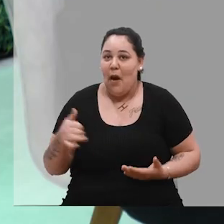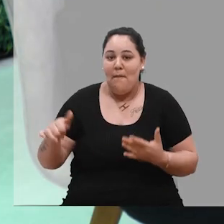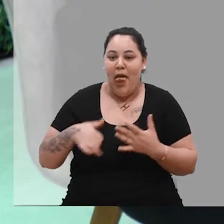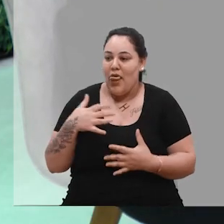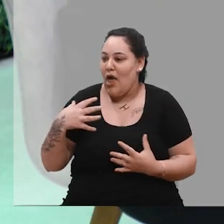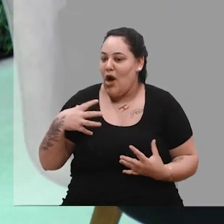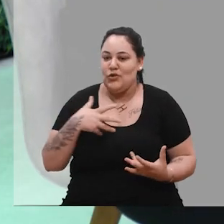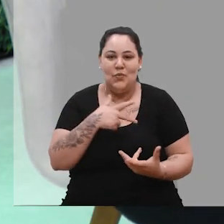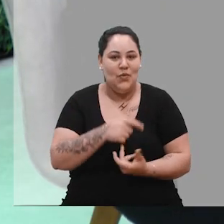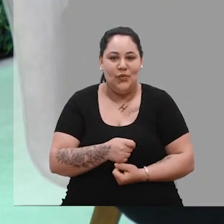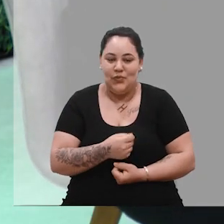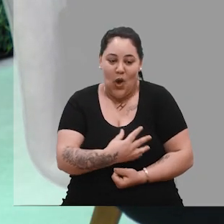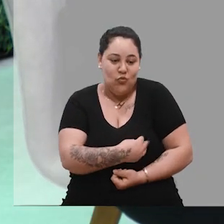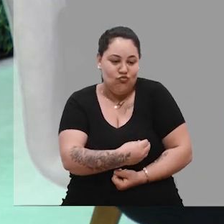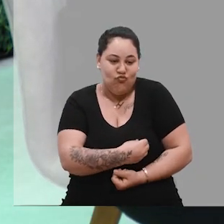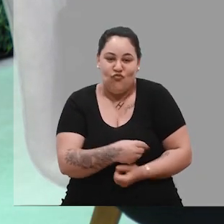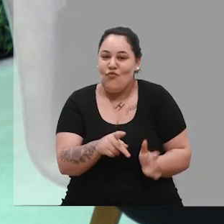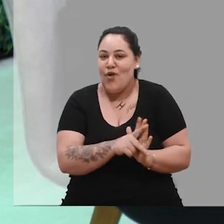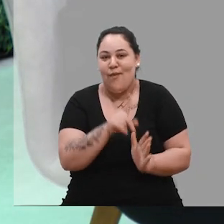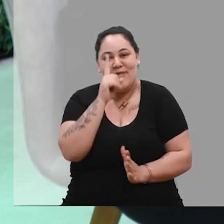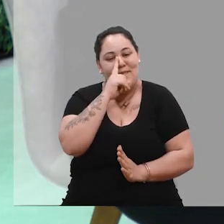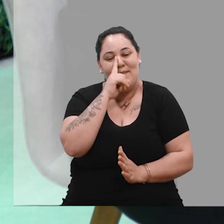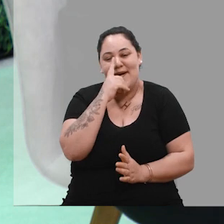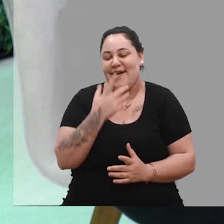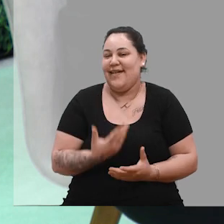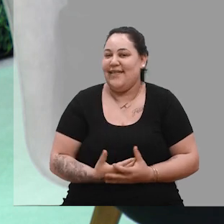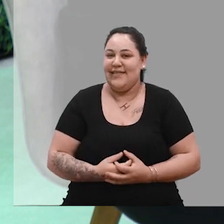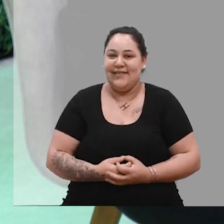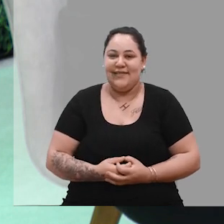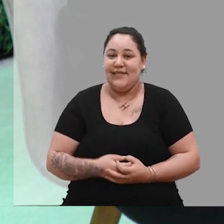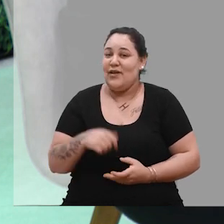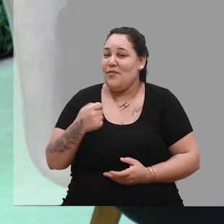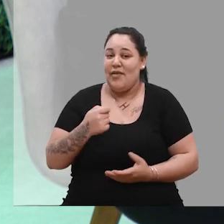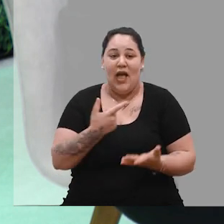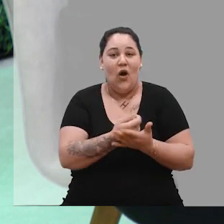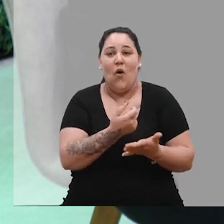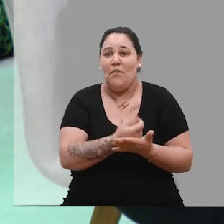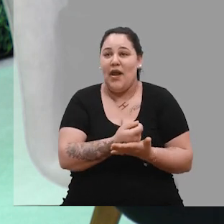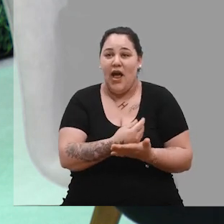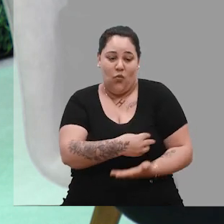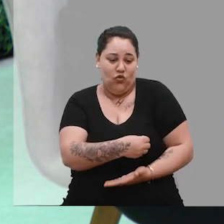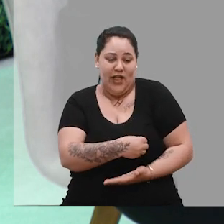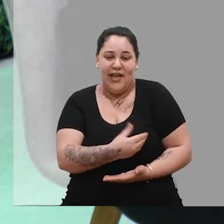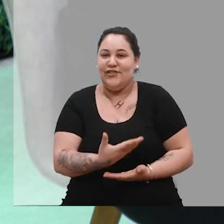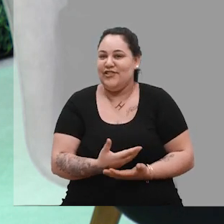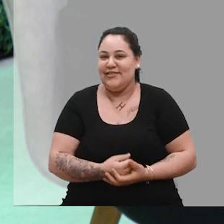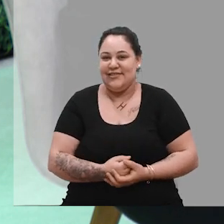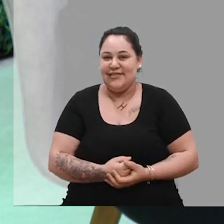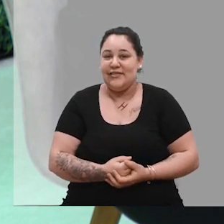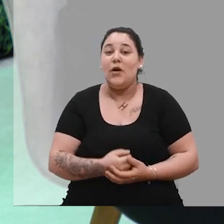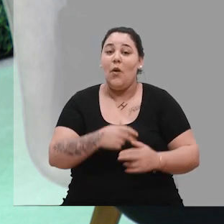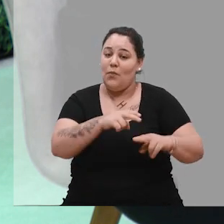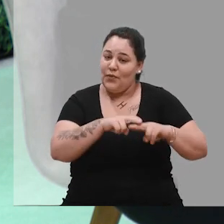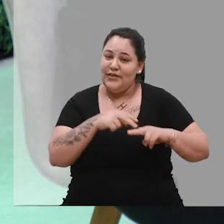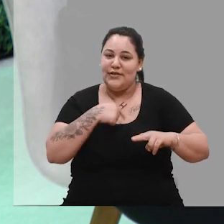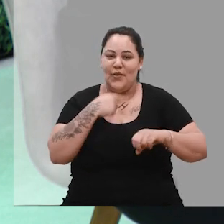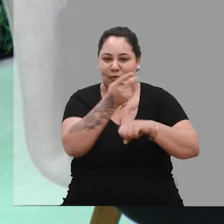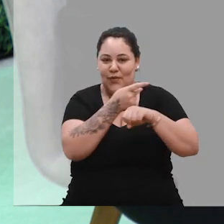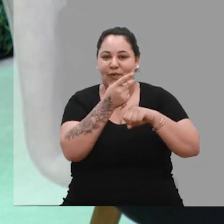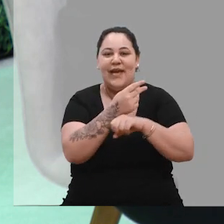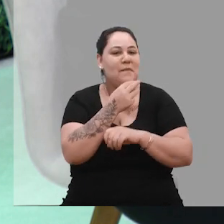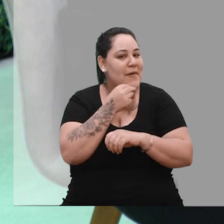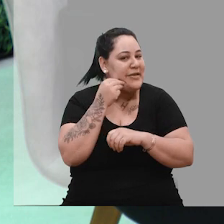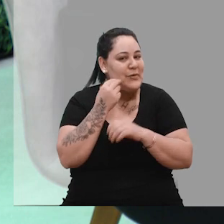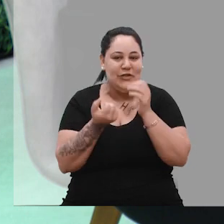mundo, é o melhor que tu pode Mais fazer pelo teu completo, filho. não tem por que a gente comprar É. uma lata de leite. Então é por isso que eu procurei a Marisol pra gente